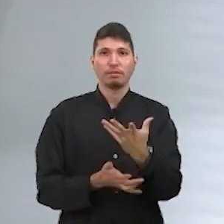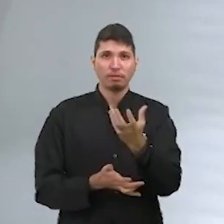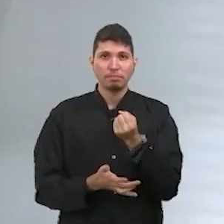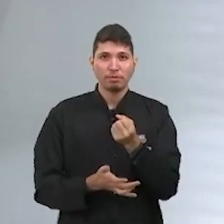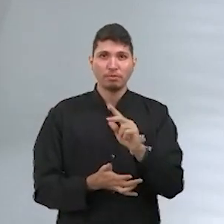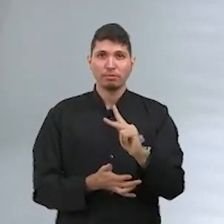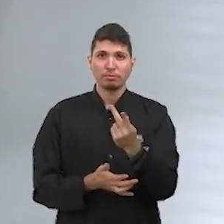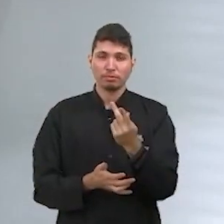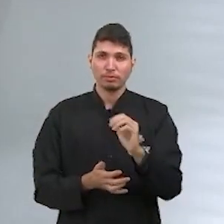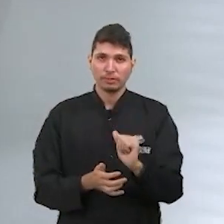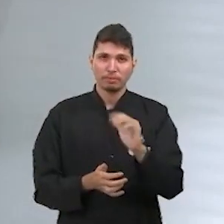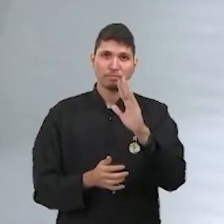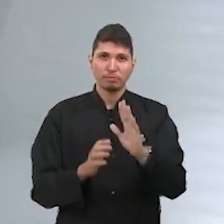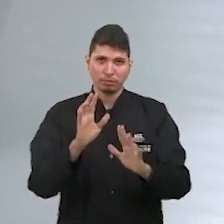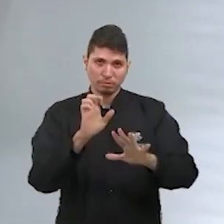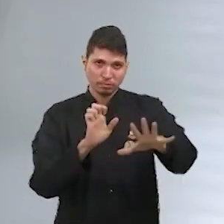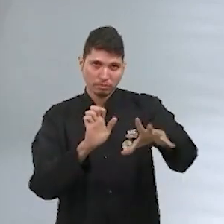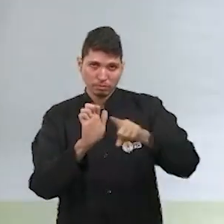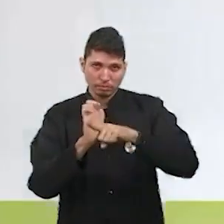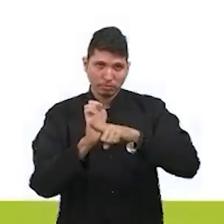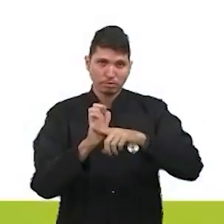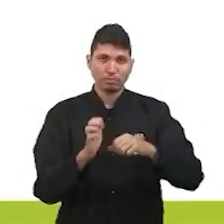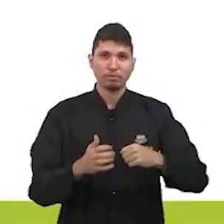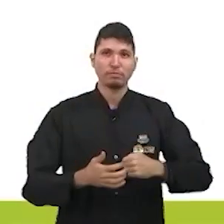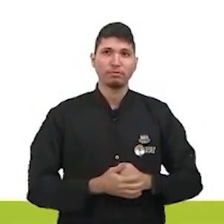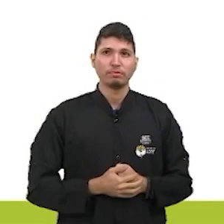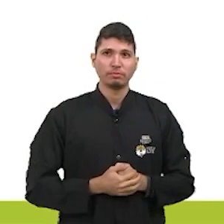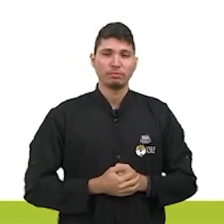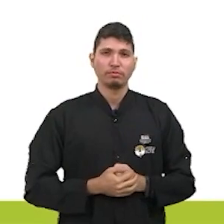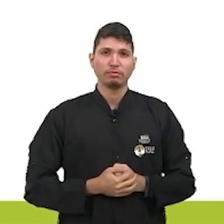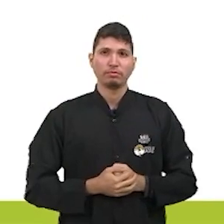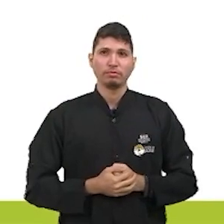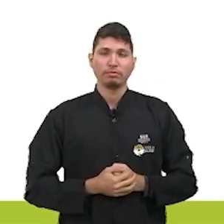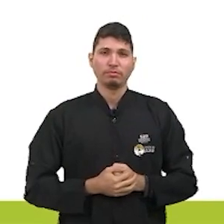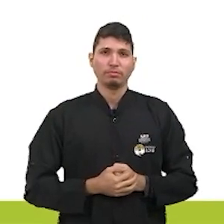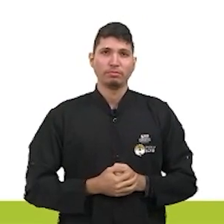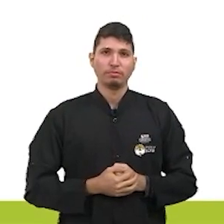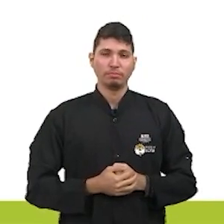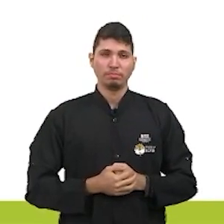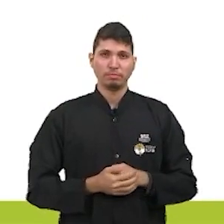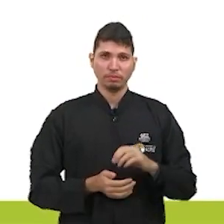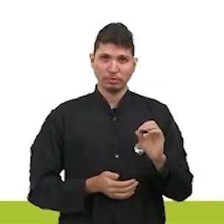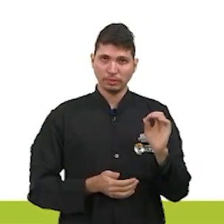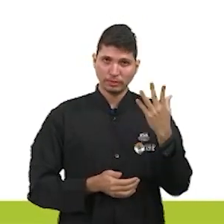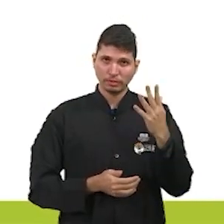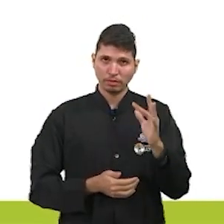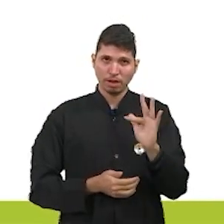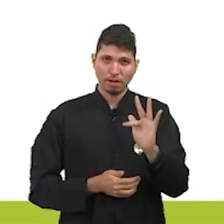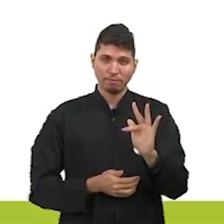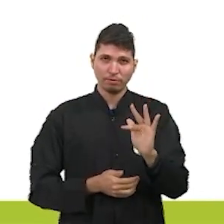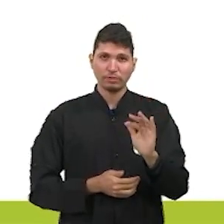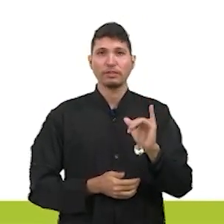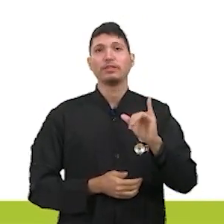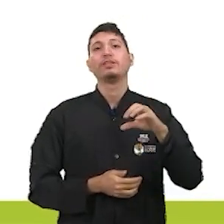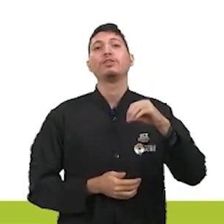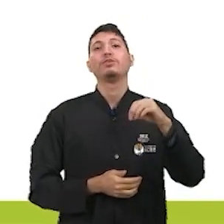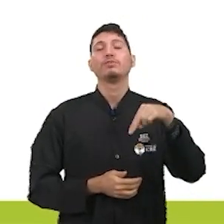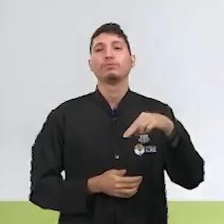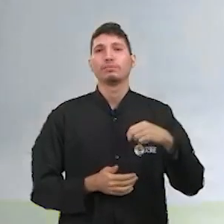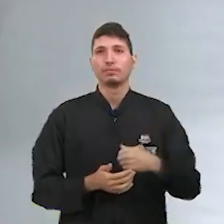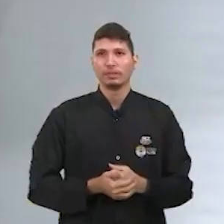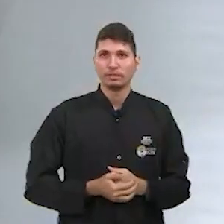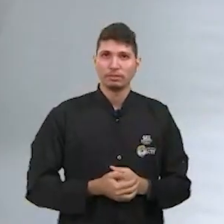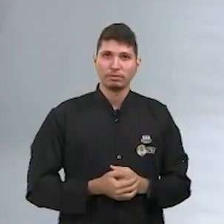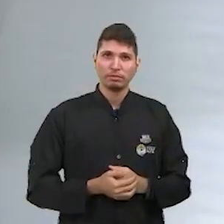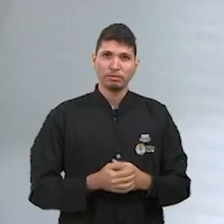mais eletronegativo. Para acontecer, então, a ligação, a força íon dipolo, eu já tenho ali